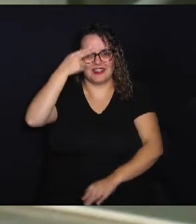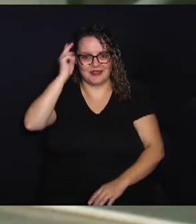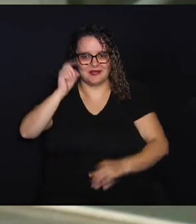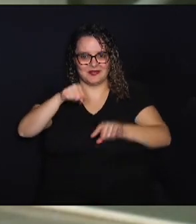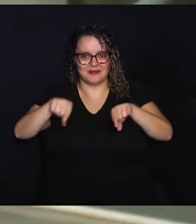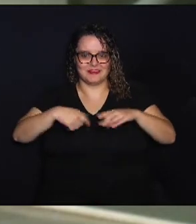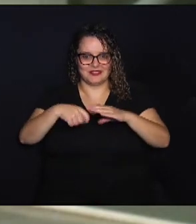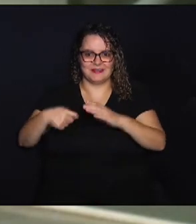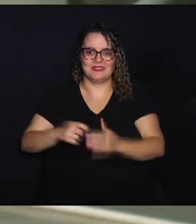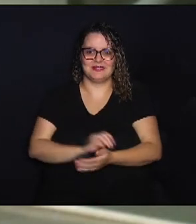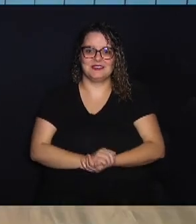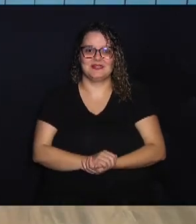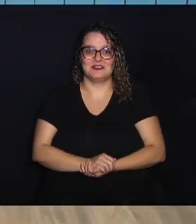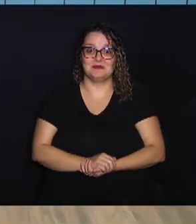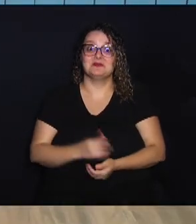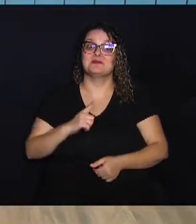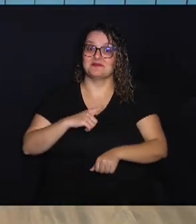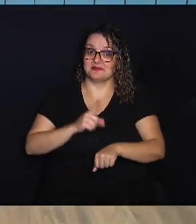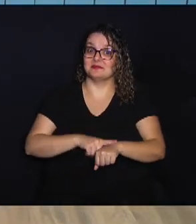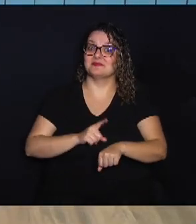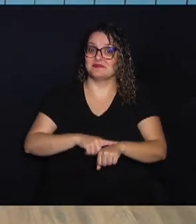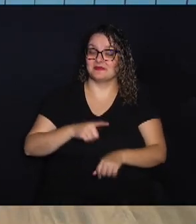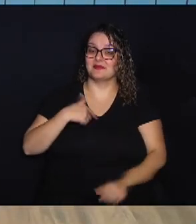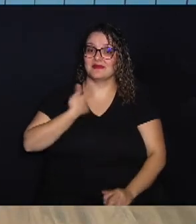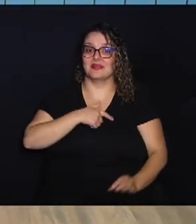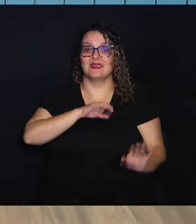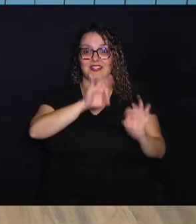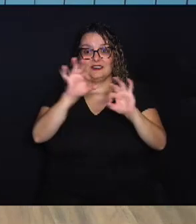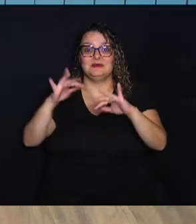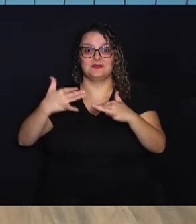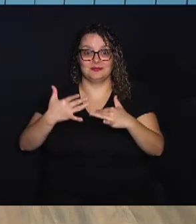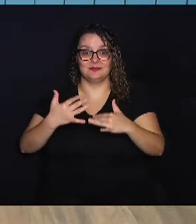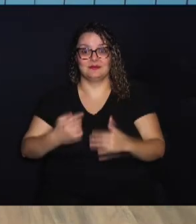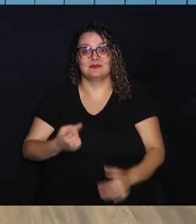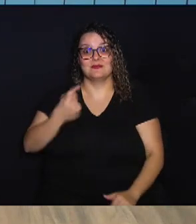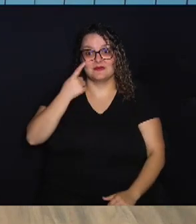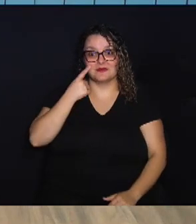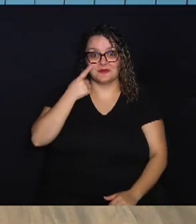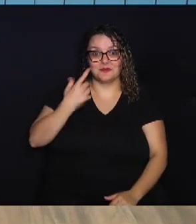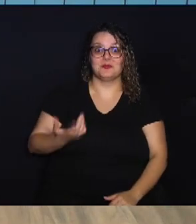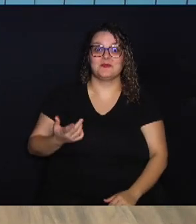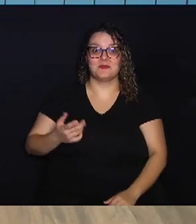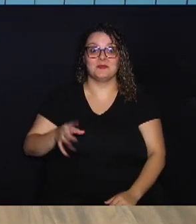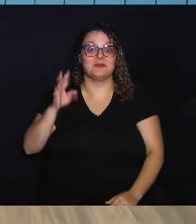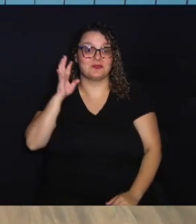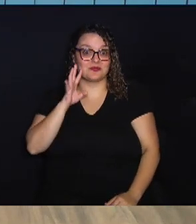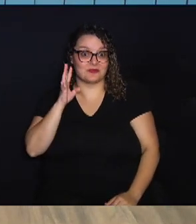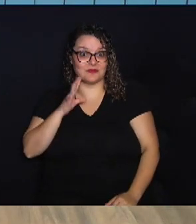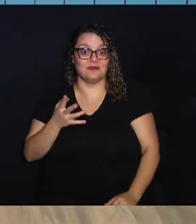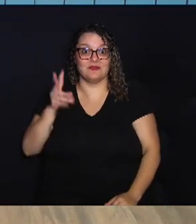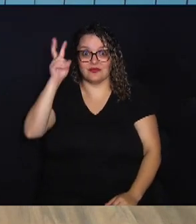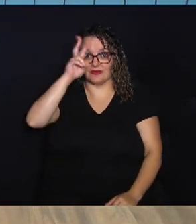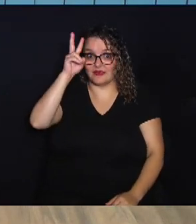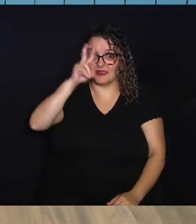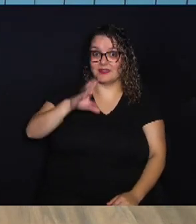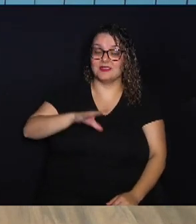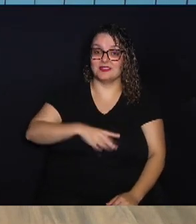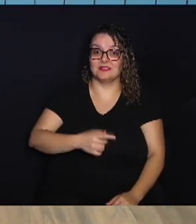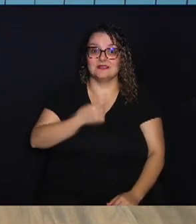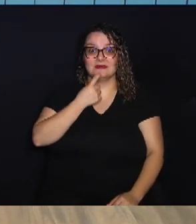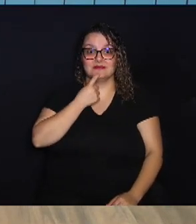estúdio. Tem tempo, então, para o nosso telespectador conferir, então, muito bacana a história de